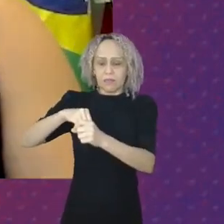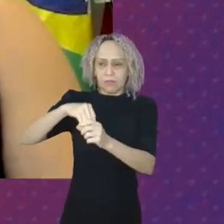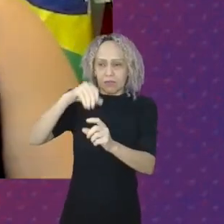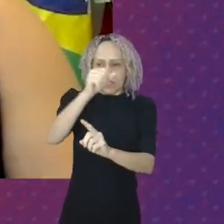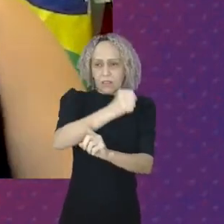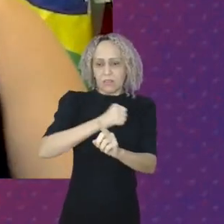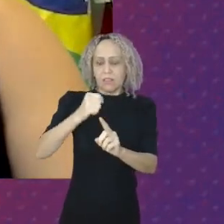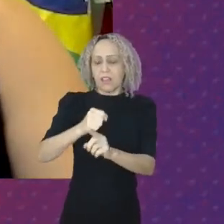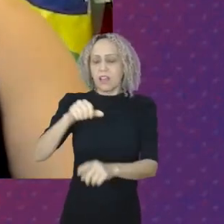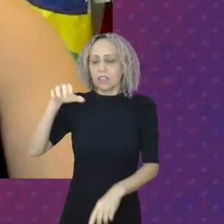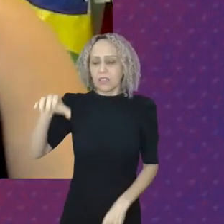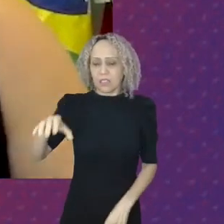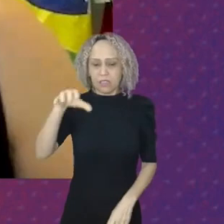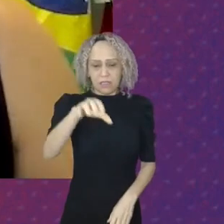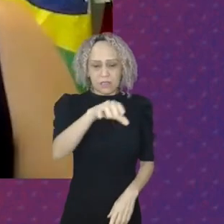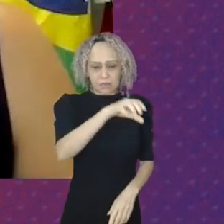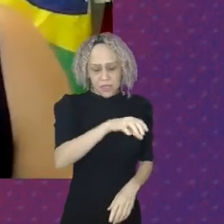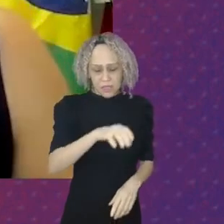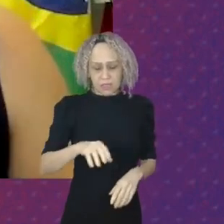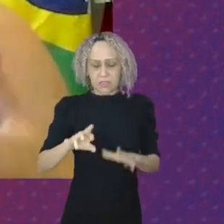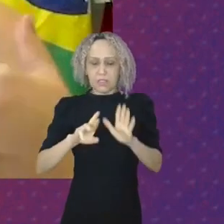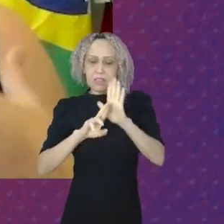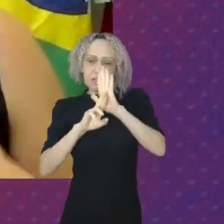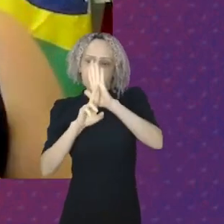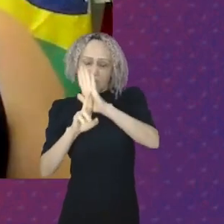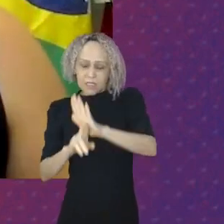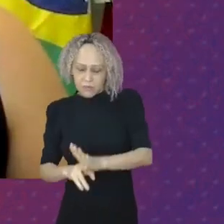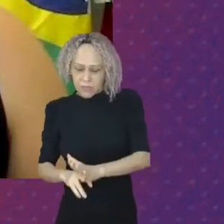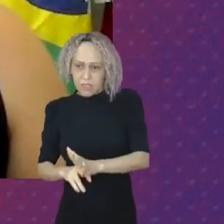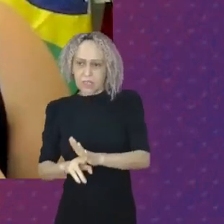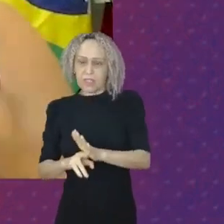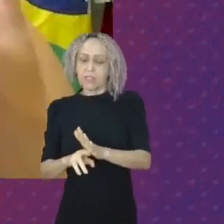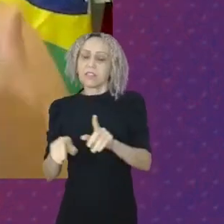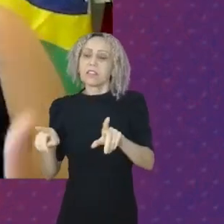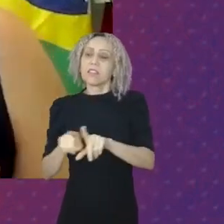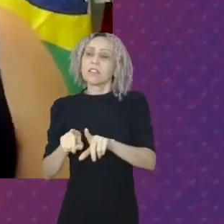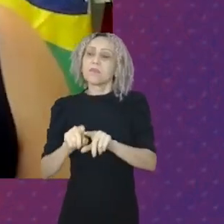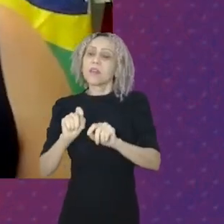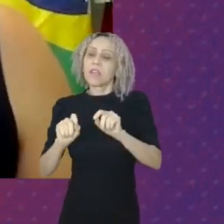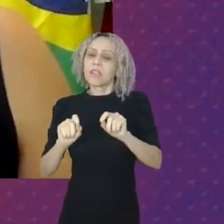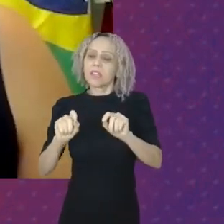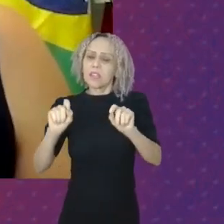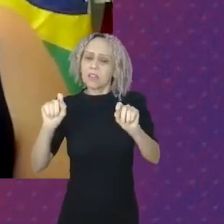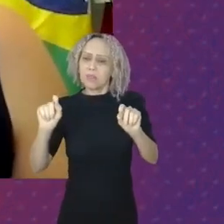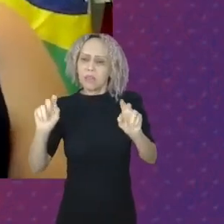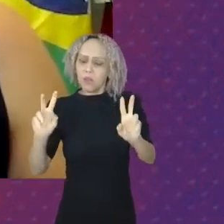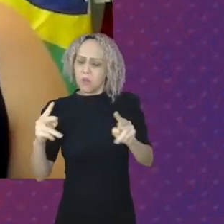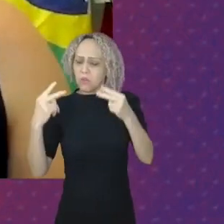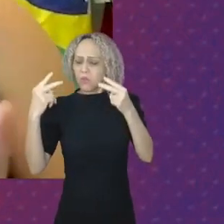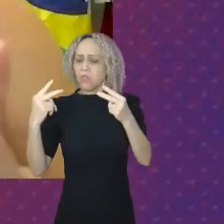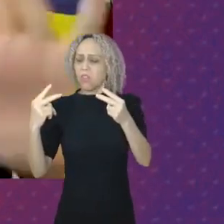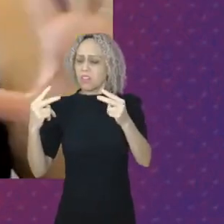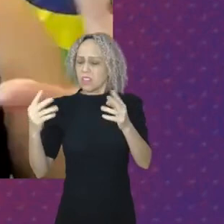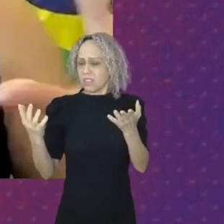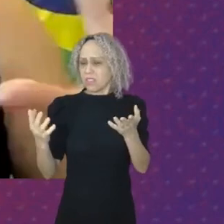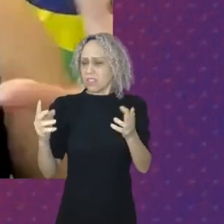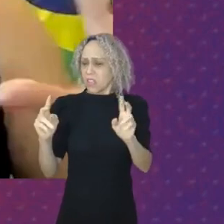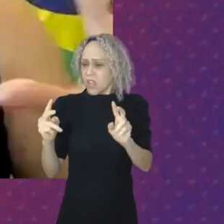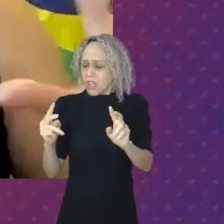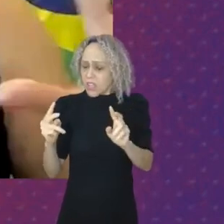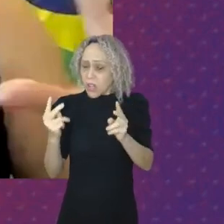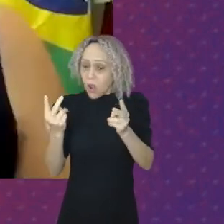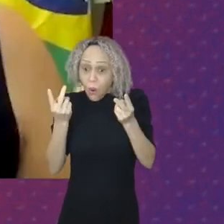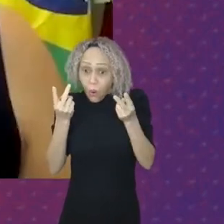de representação, de representatividade, também também olhe para as mulheres como